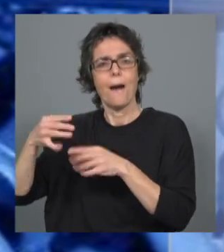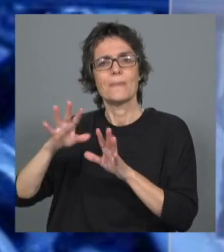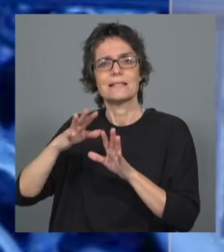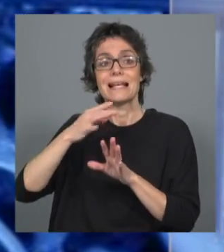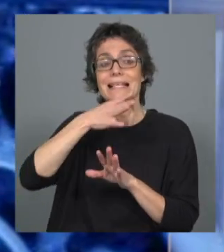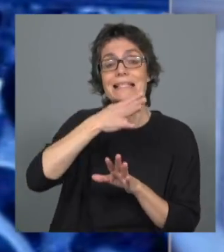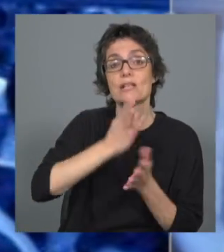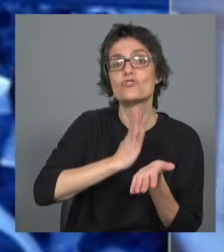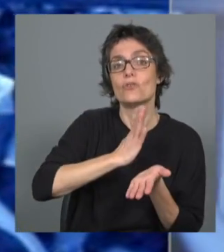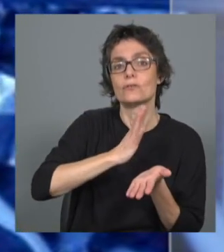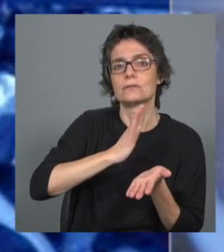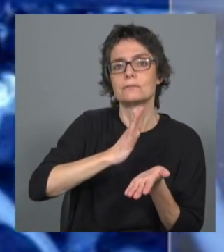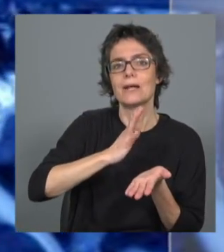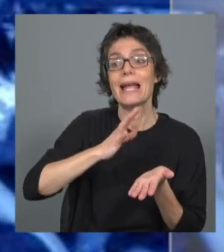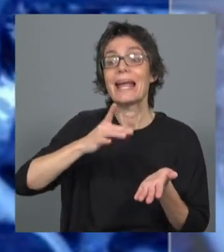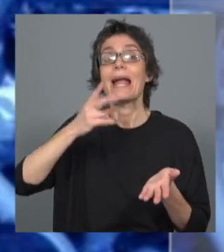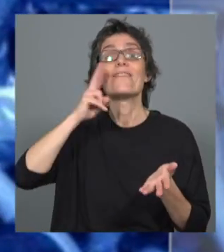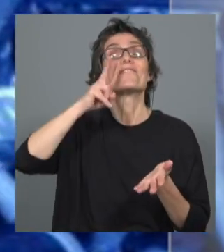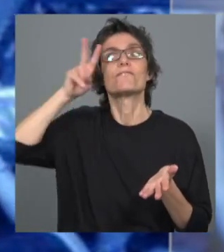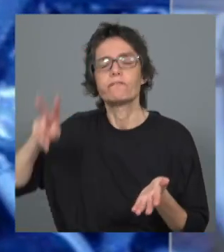vivenciar. E muitas vezes